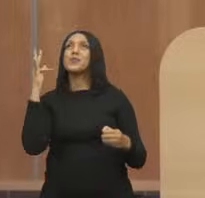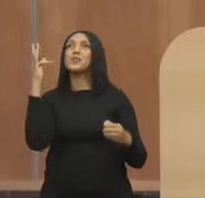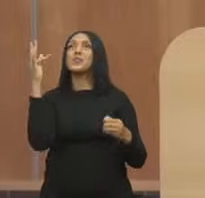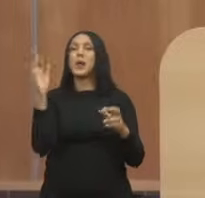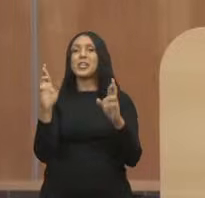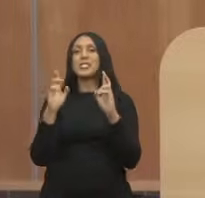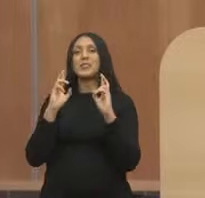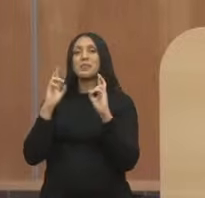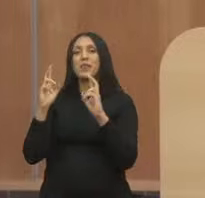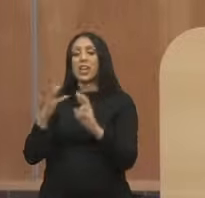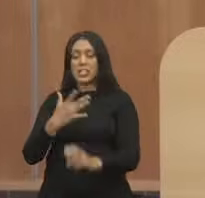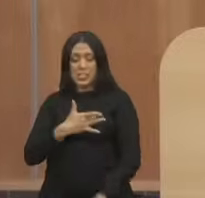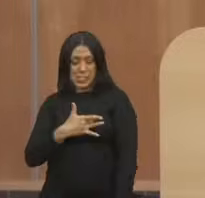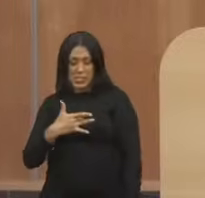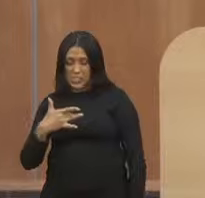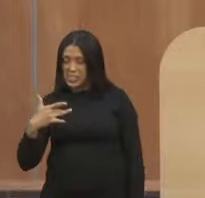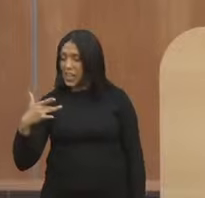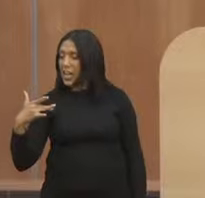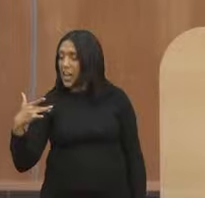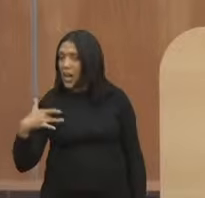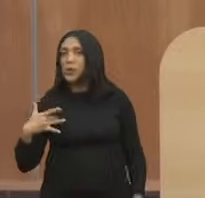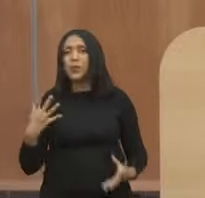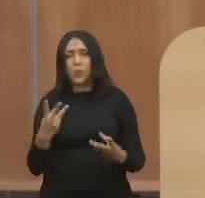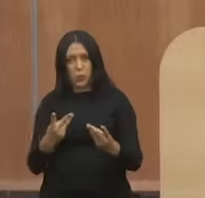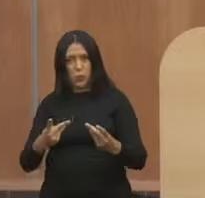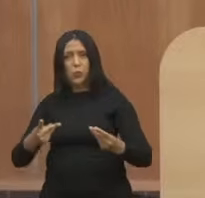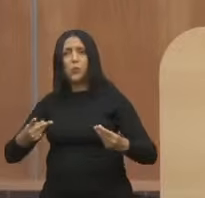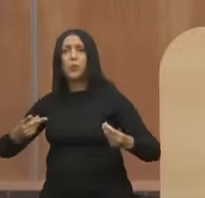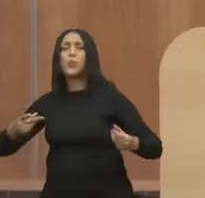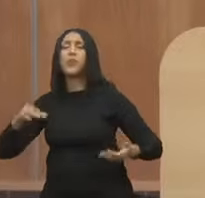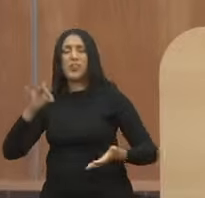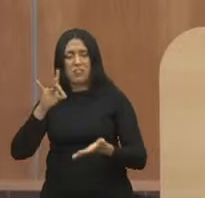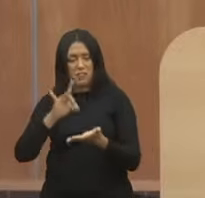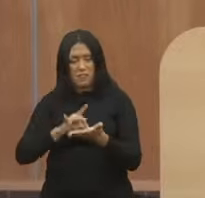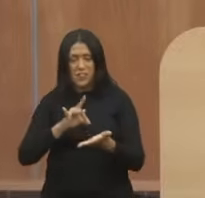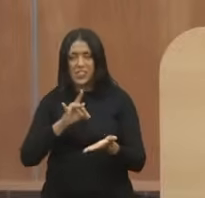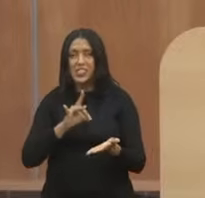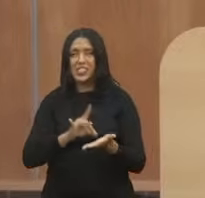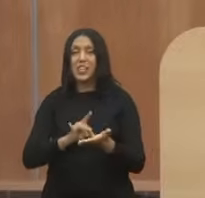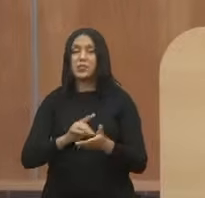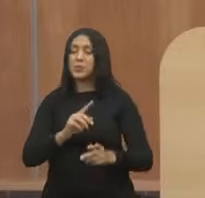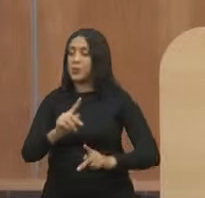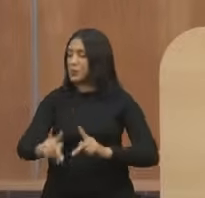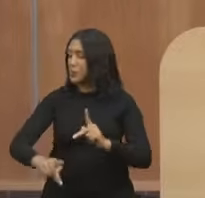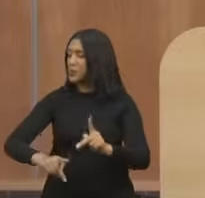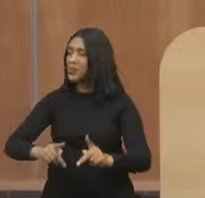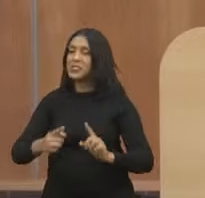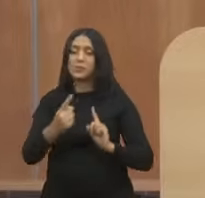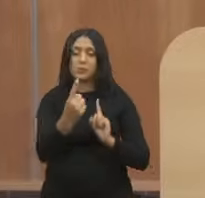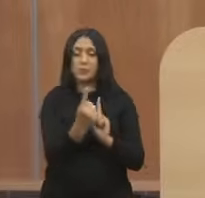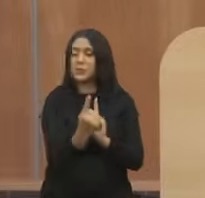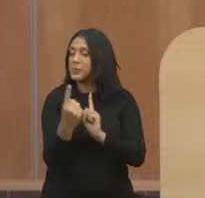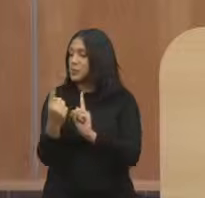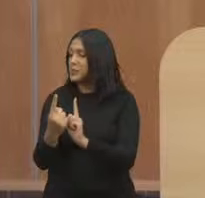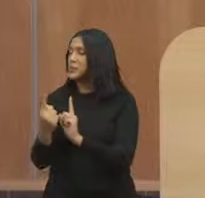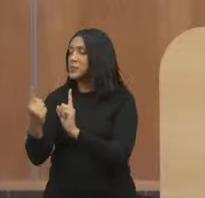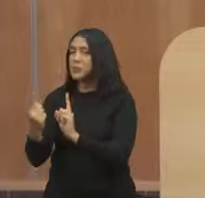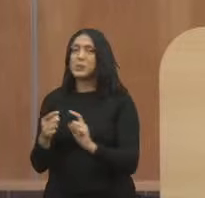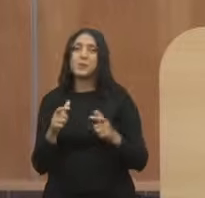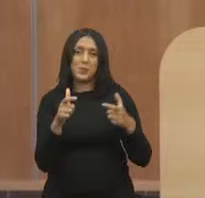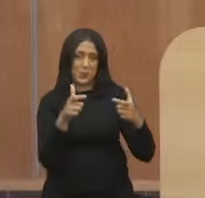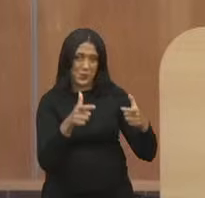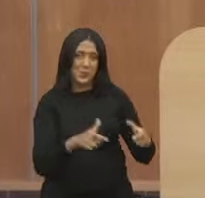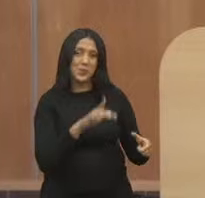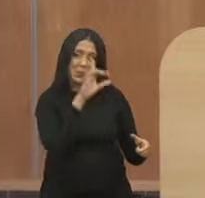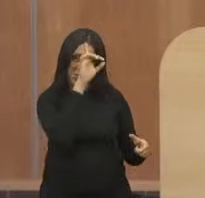o nosso povo e a nossa população, não só de Jacareí, mas também de Santa Branca e Garatá, porque Jacareí é referência dessas duas